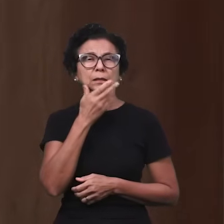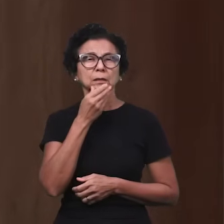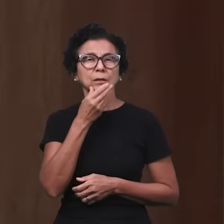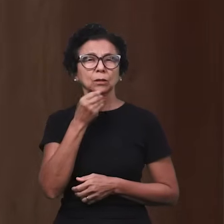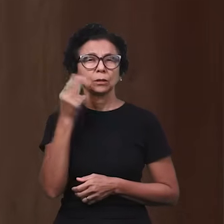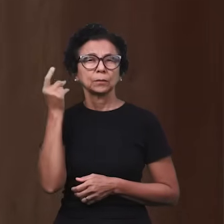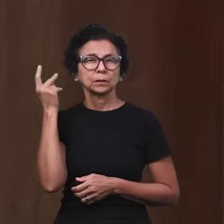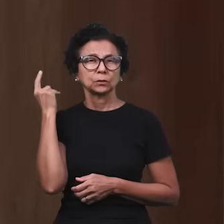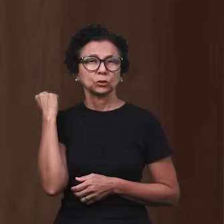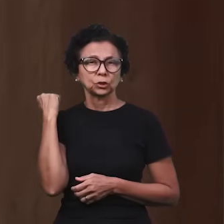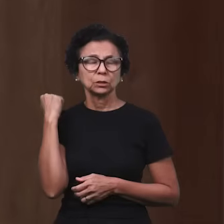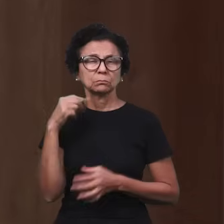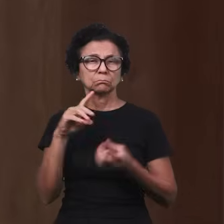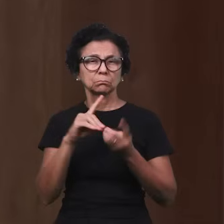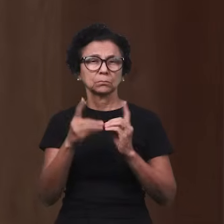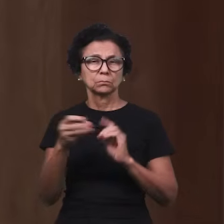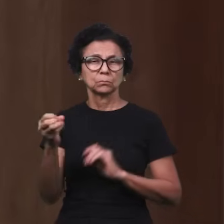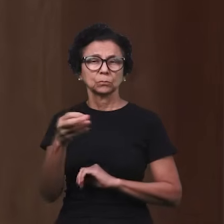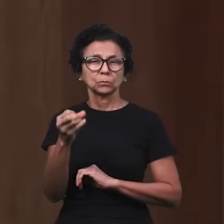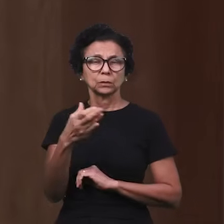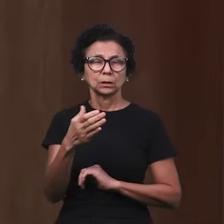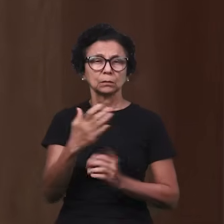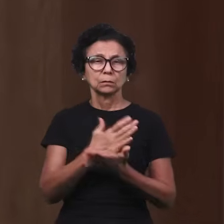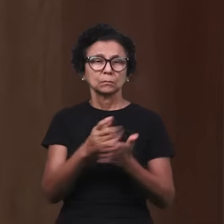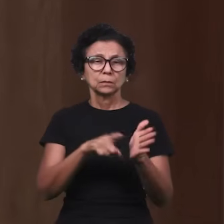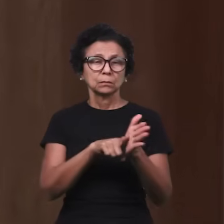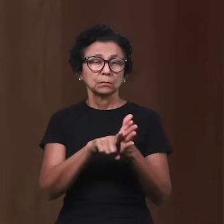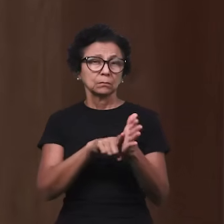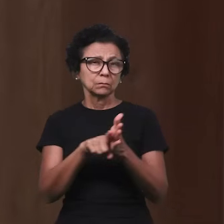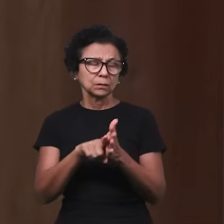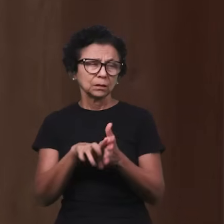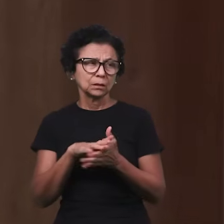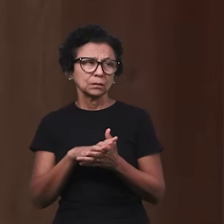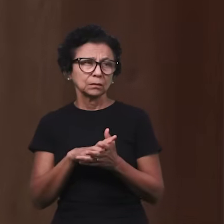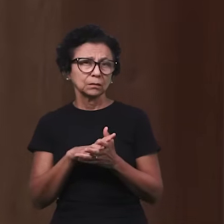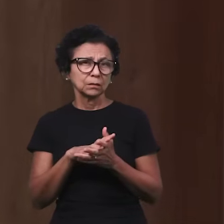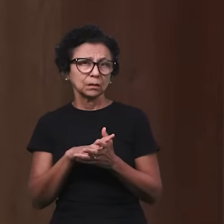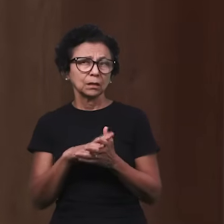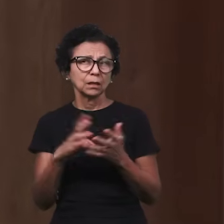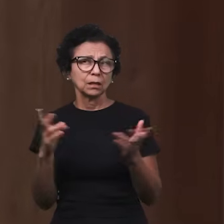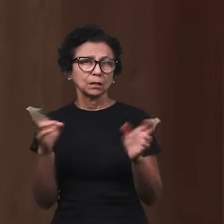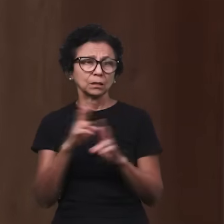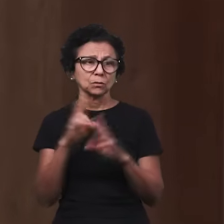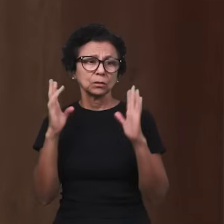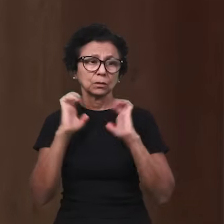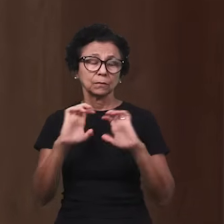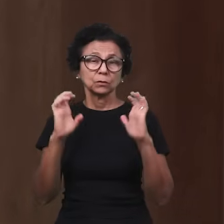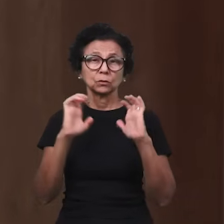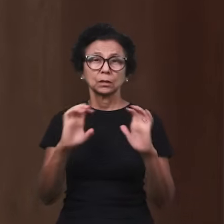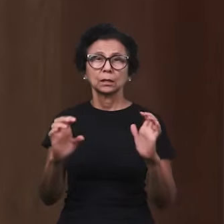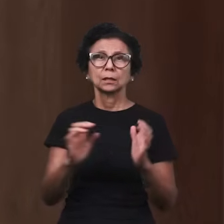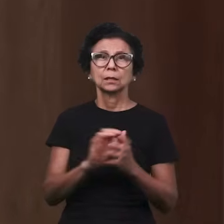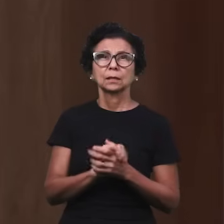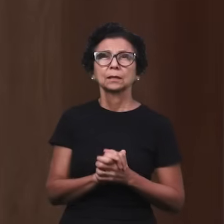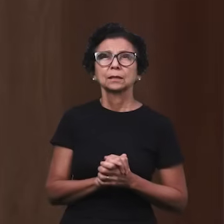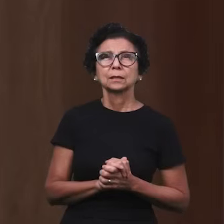pesquisar a didática moderna para ensino do evangelho. Interessante, ele era um